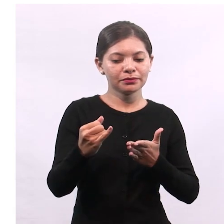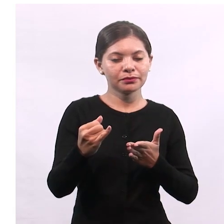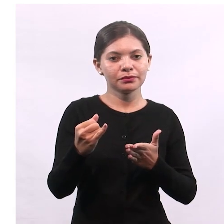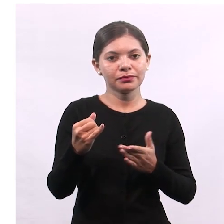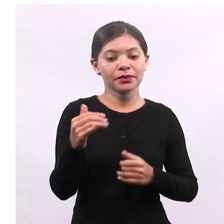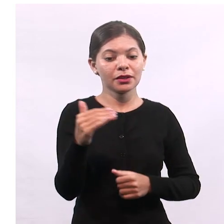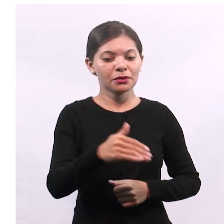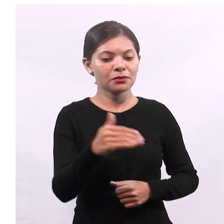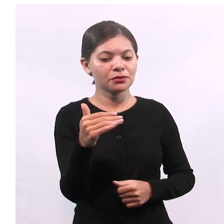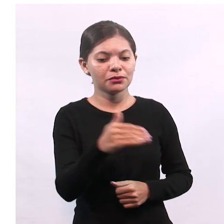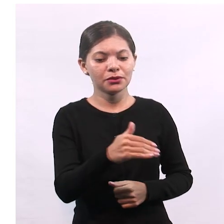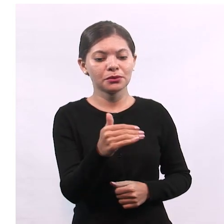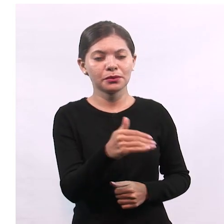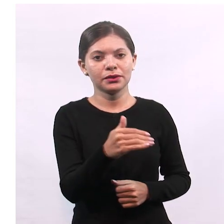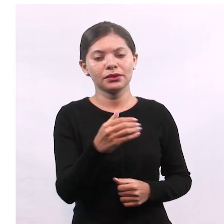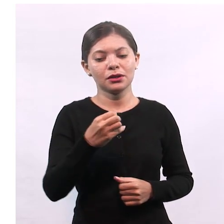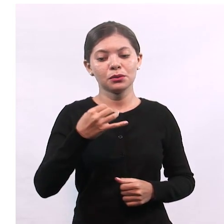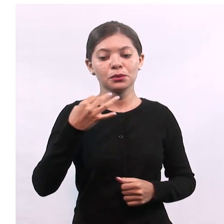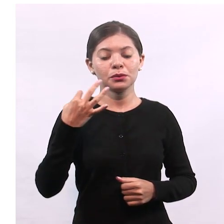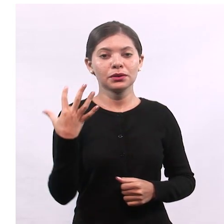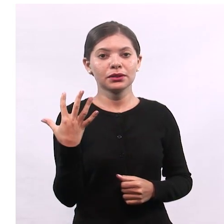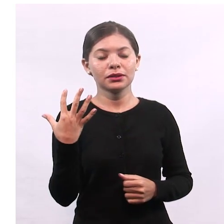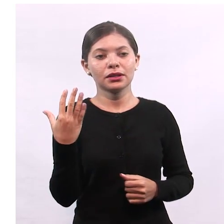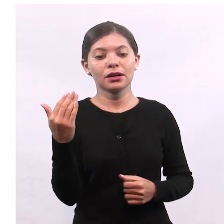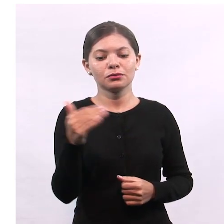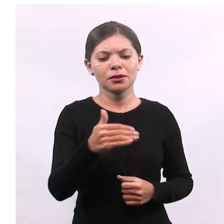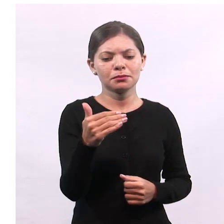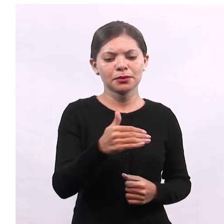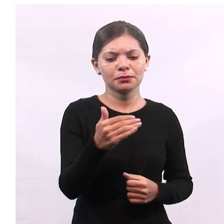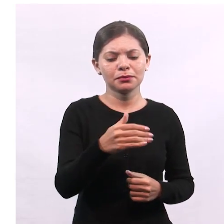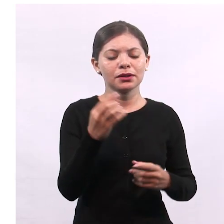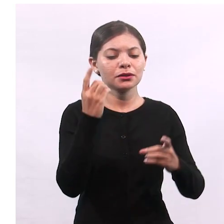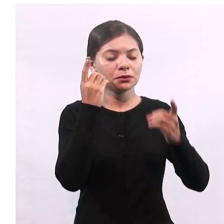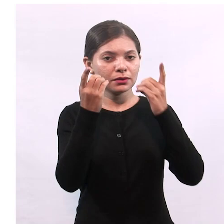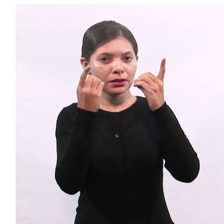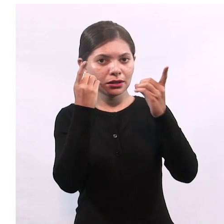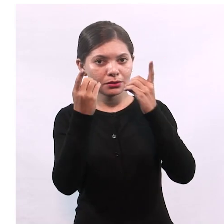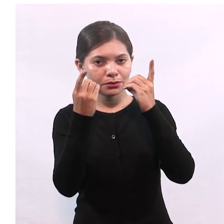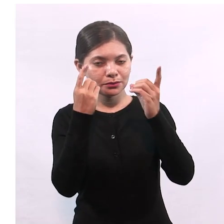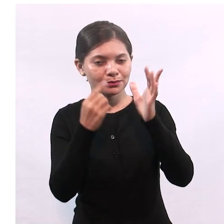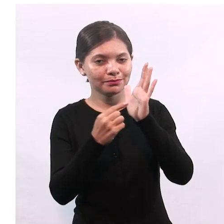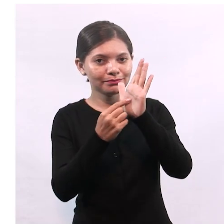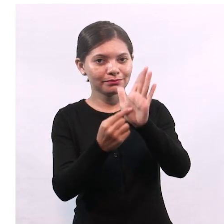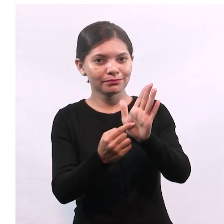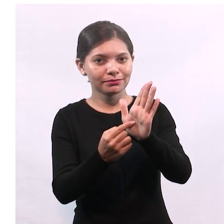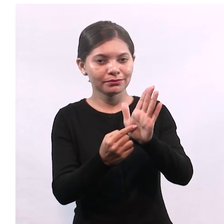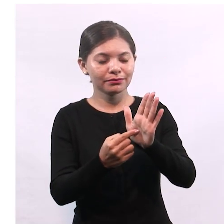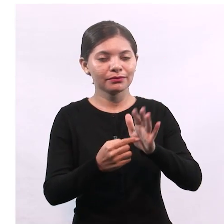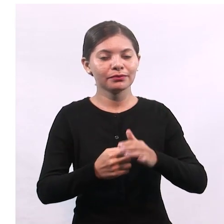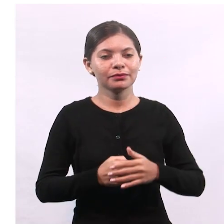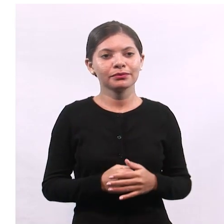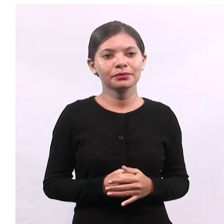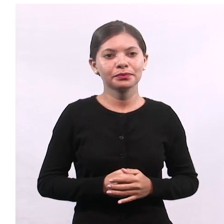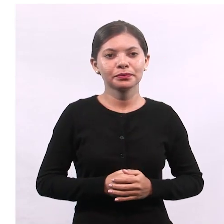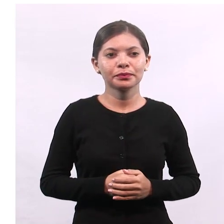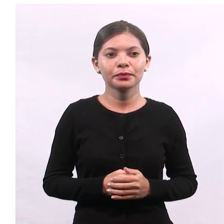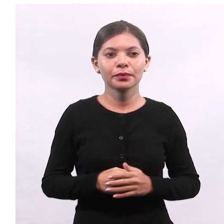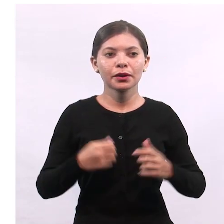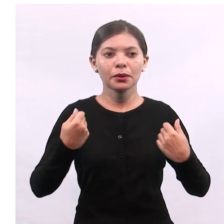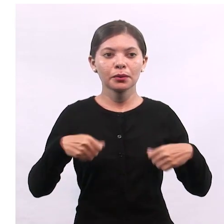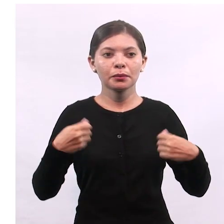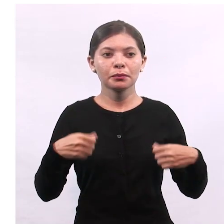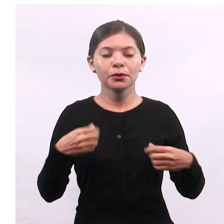frequência contar a frequência que um dado aparece a distribuição de frequência ela pode ser